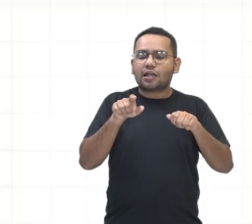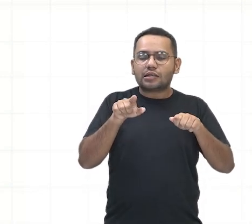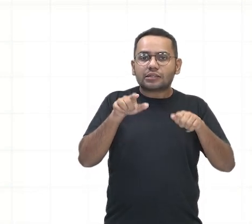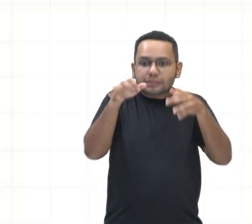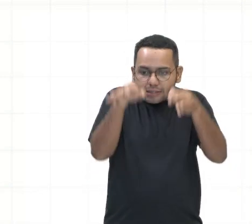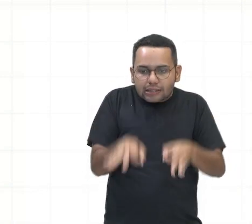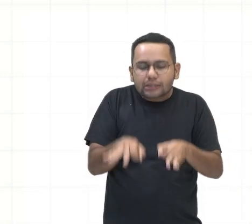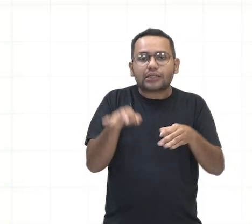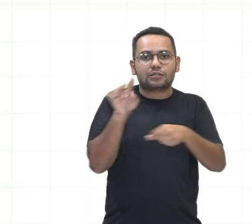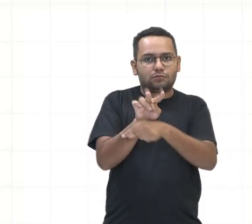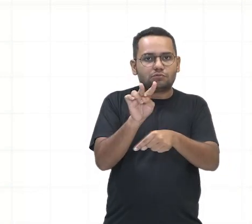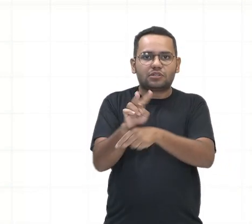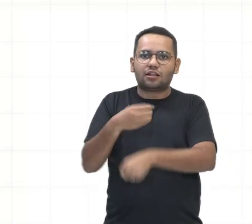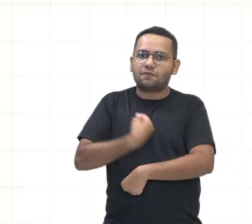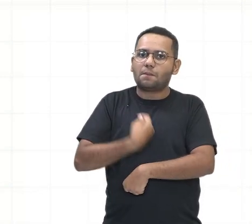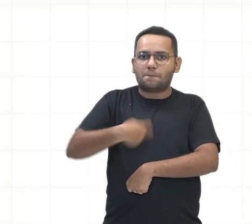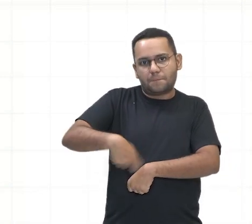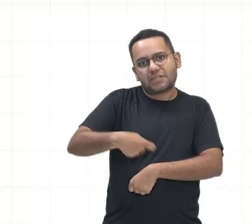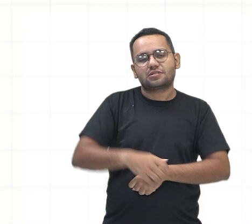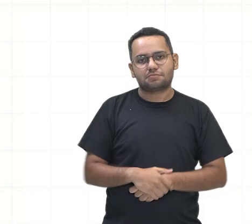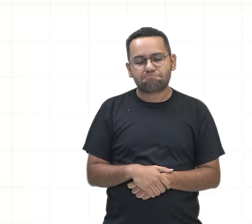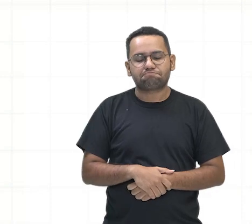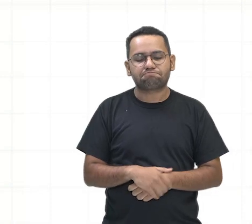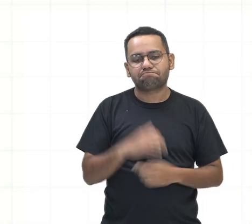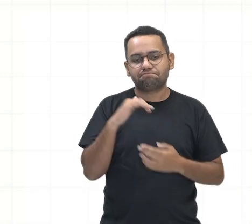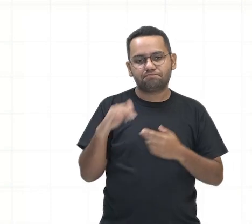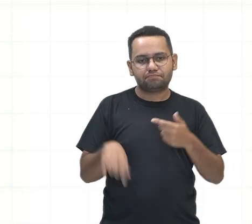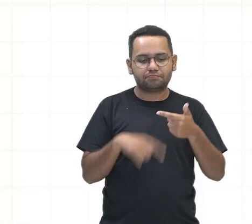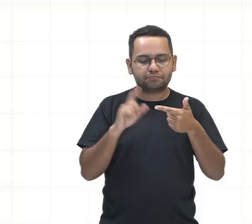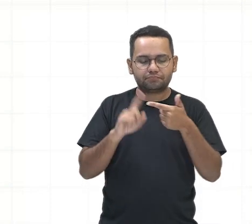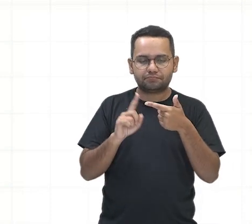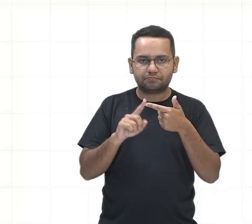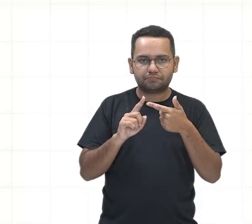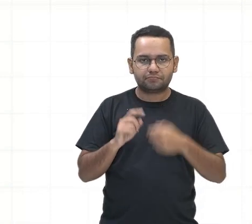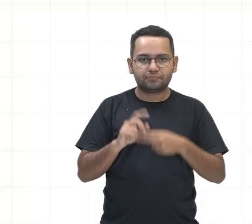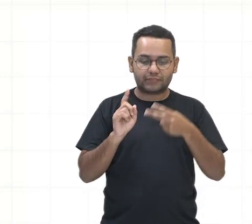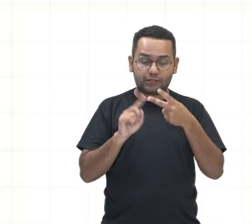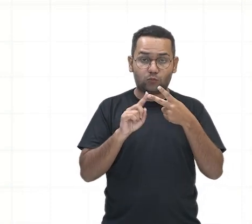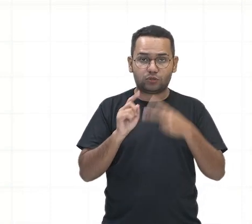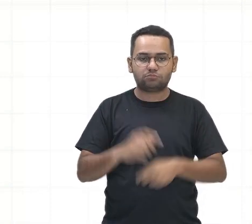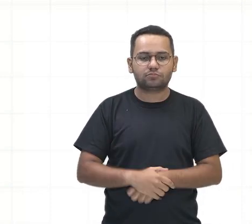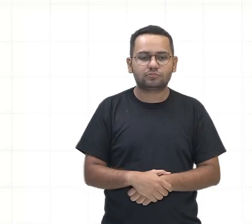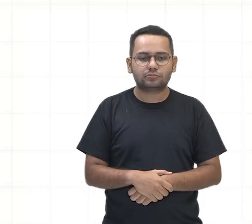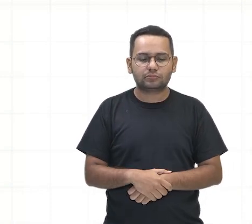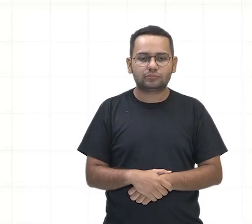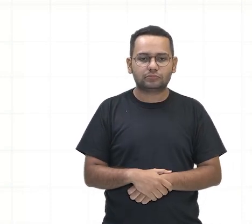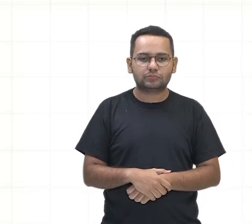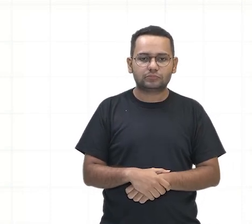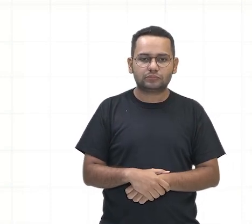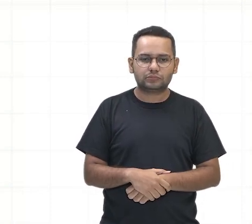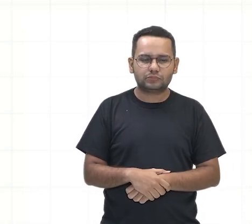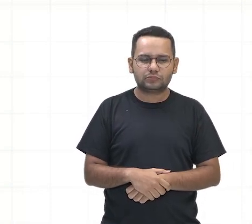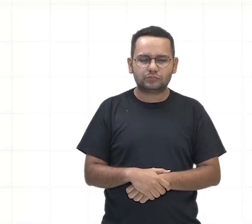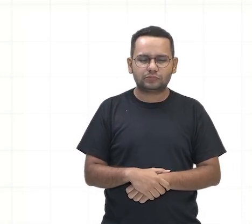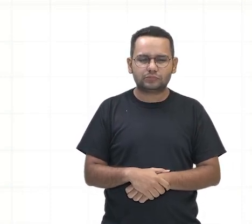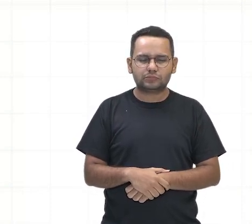toda religião ela também tem como âmbito, como princípio, a construção de uma relação